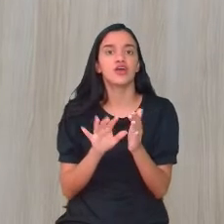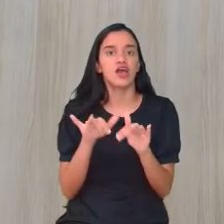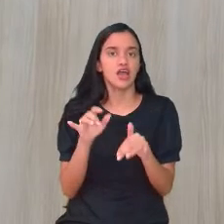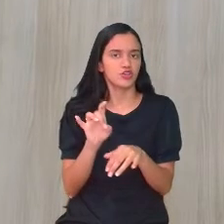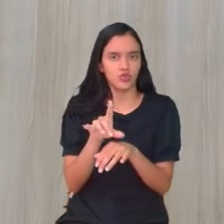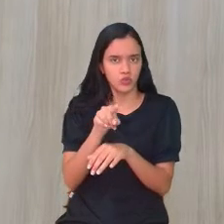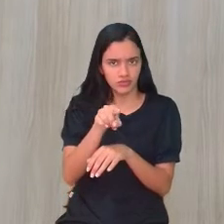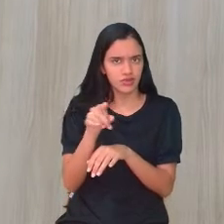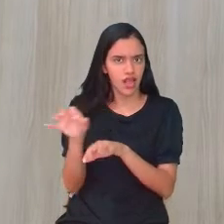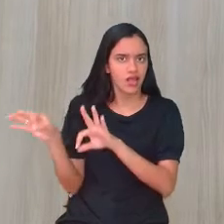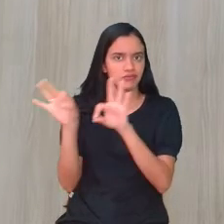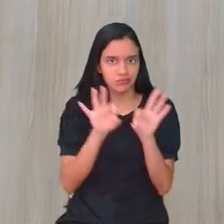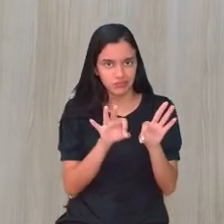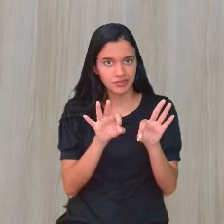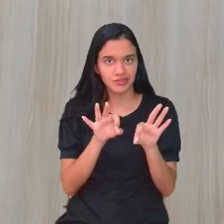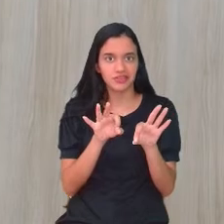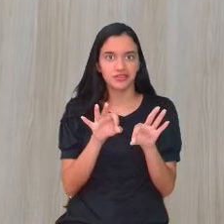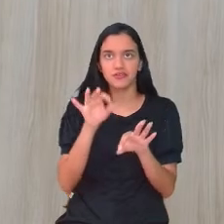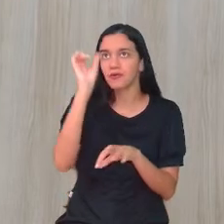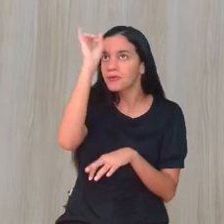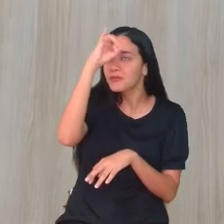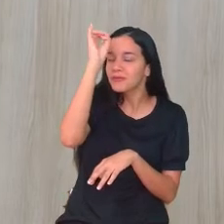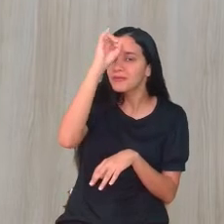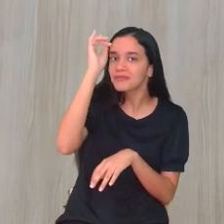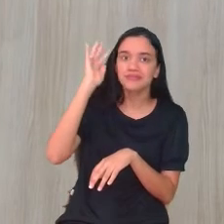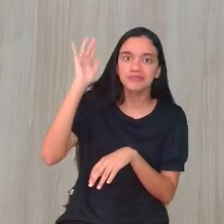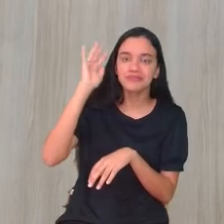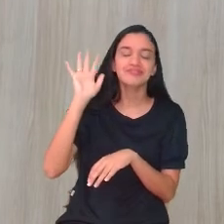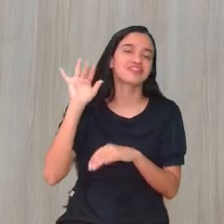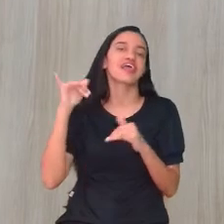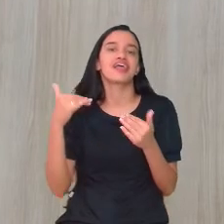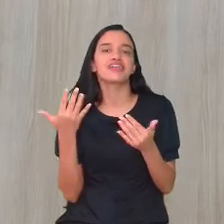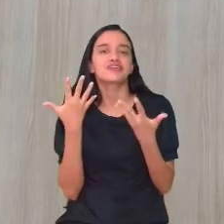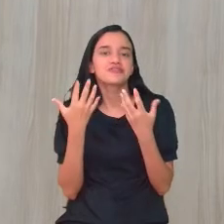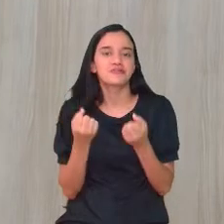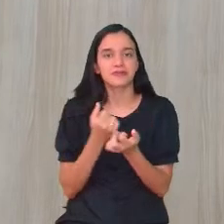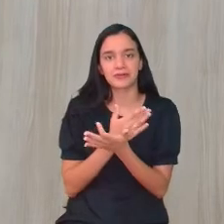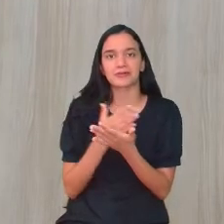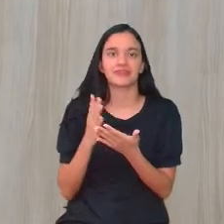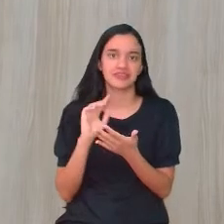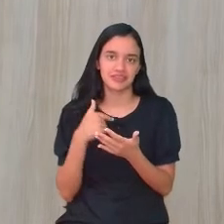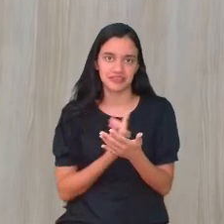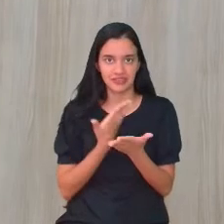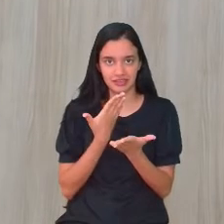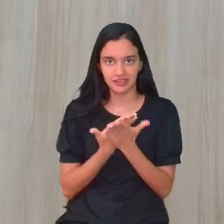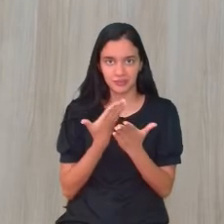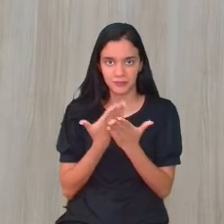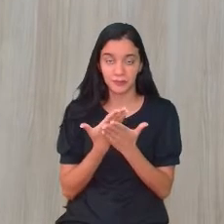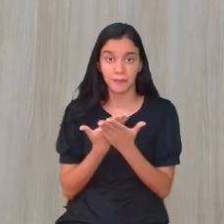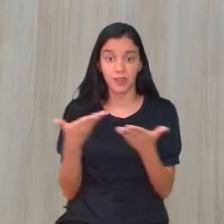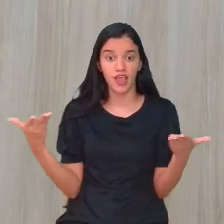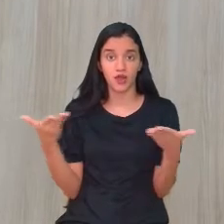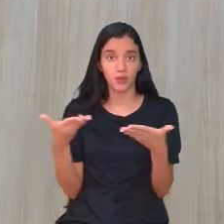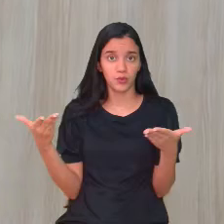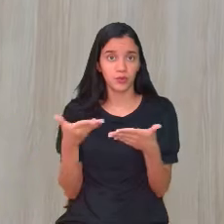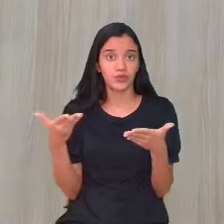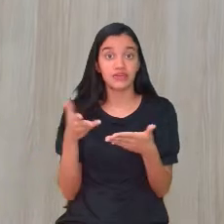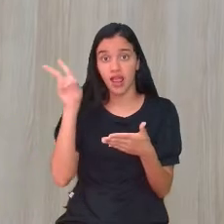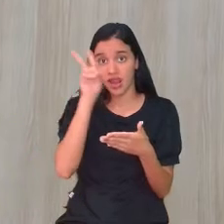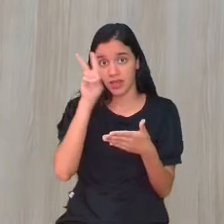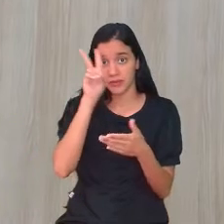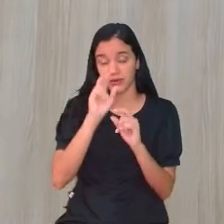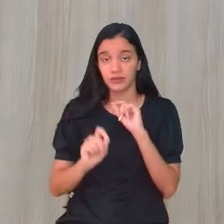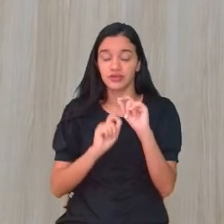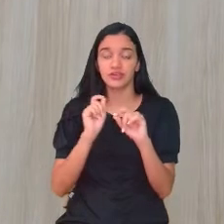assiste quem não quer ou quem fica se abestalhando, né? Não, professora? Exato. Então, vamos começar a nossa aula de hoje, né? Lembrar,